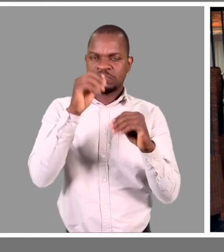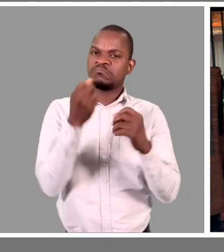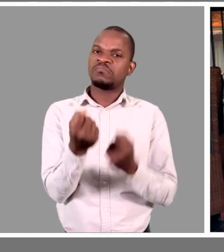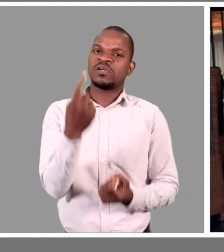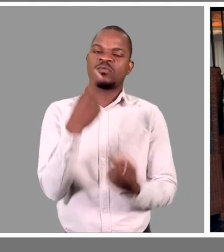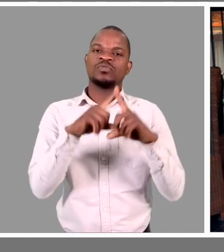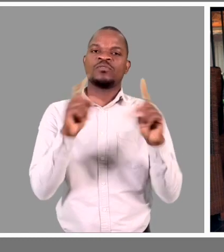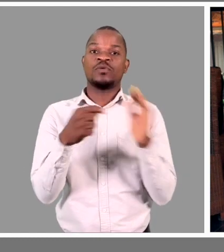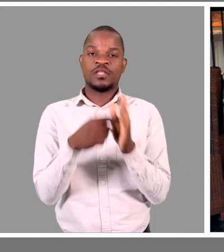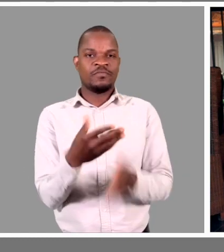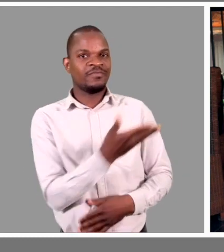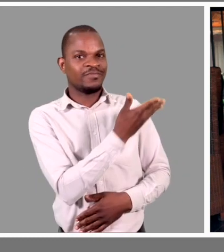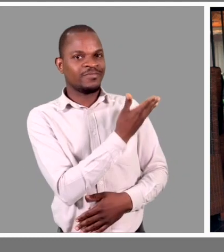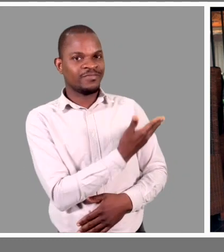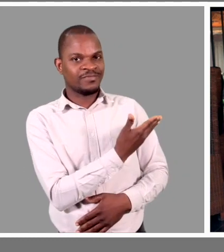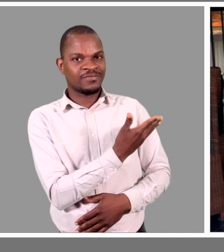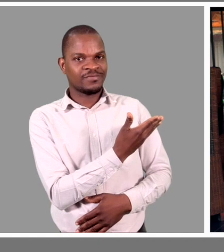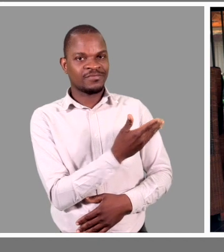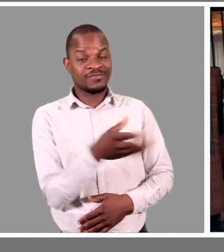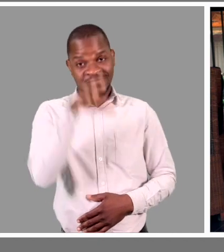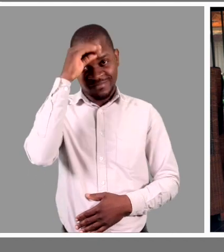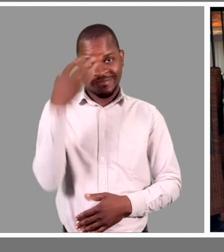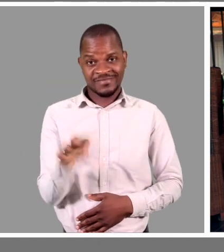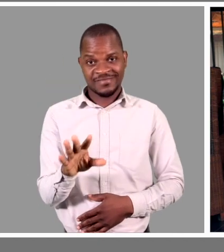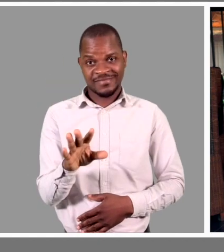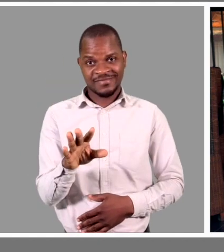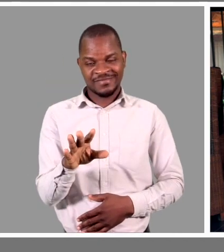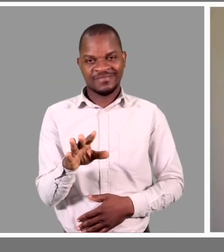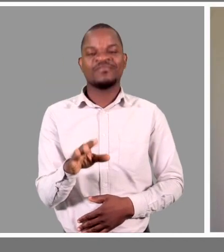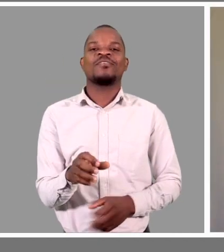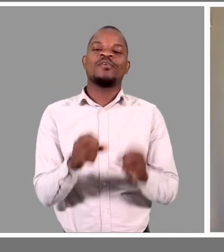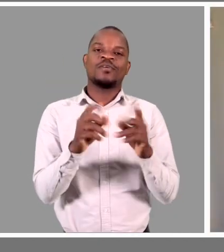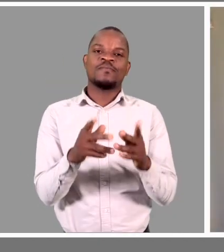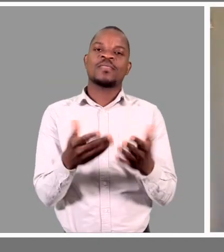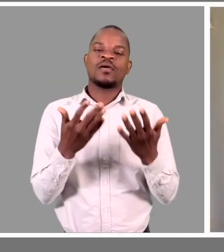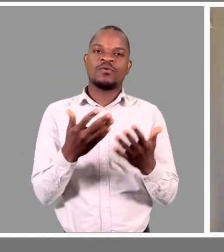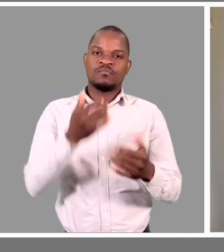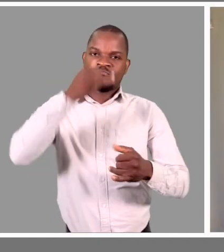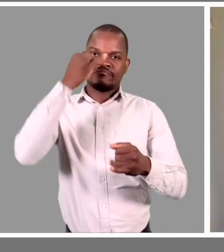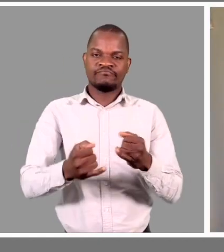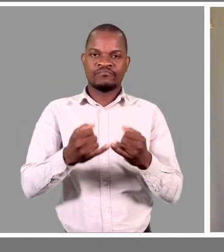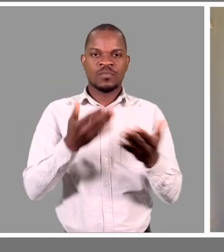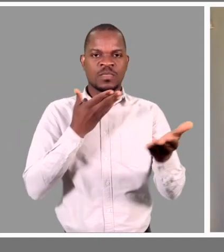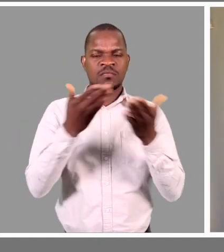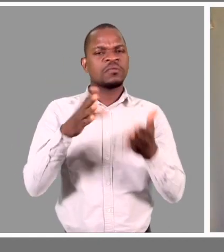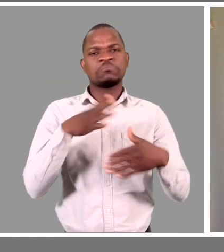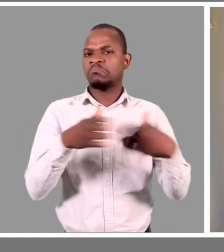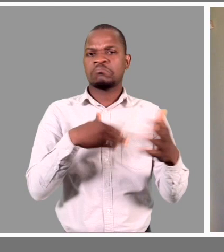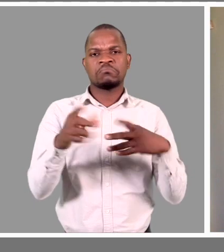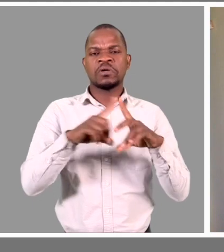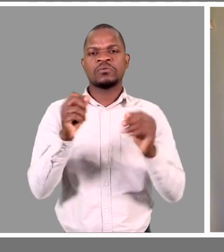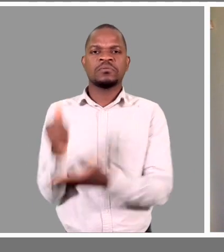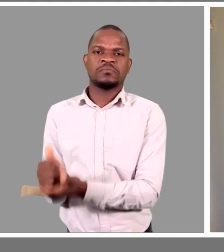exemplo... Meu nome é Ana. Percebeu? Dona Ana, mesmo para terminar a nossa conversa, tem